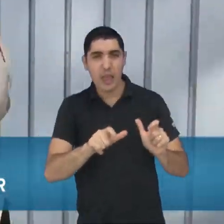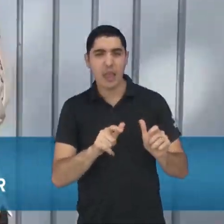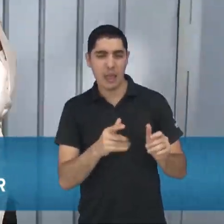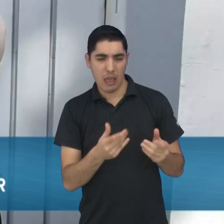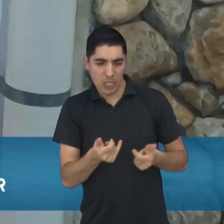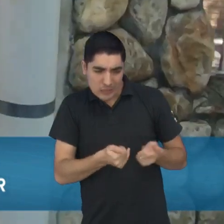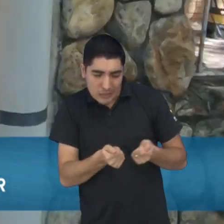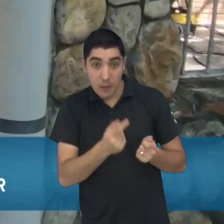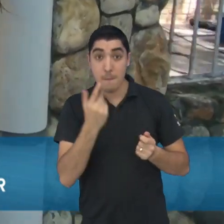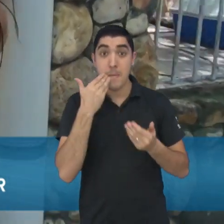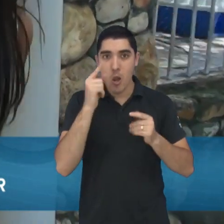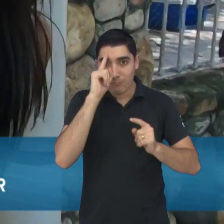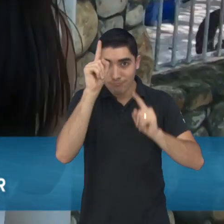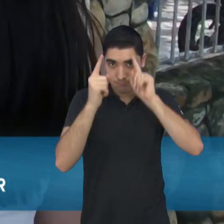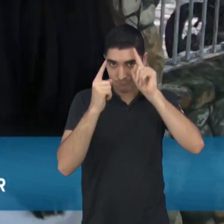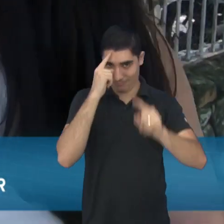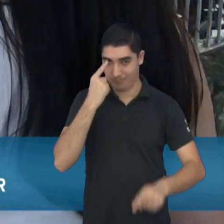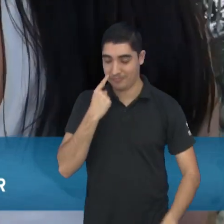lá, então?